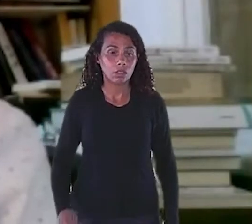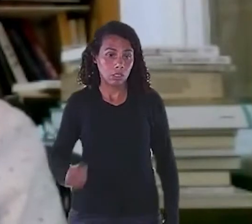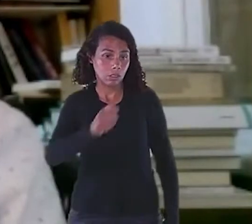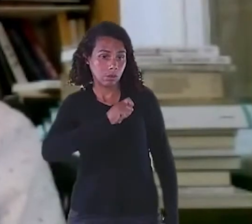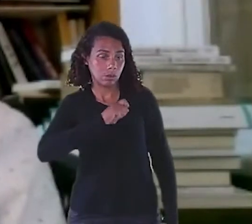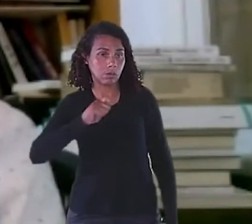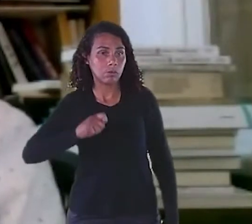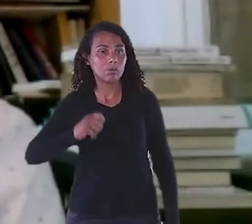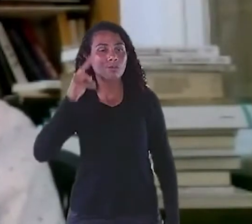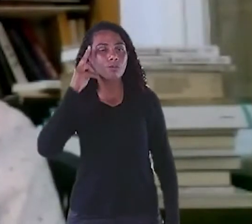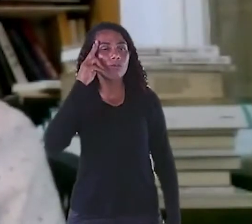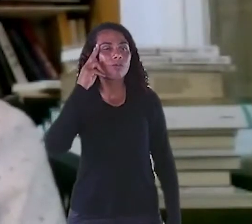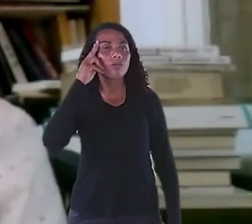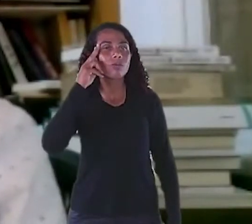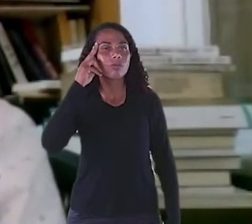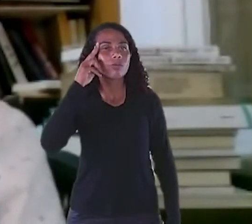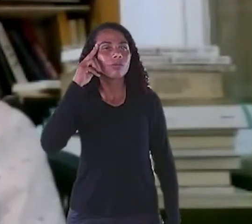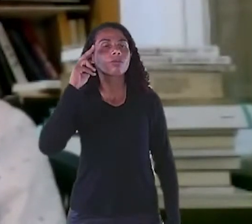sabe?